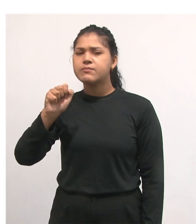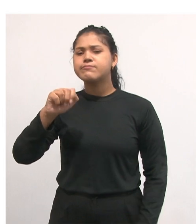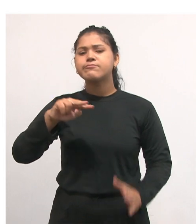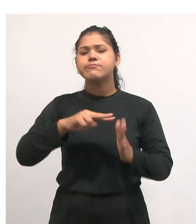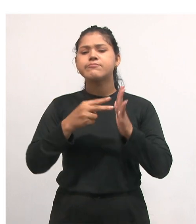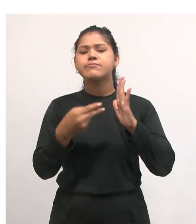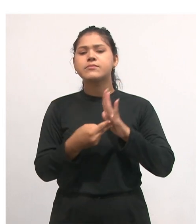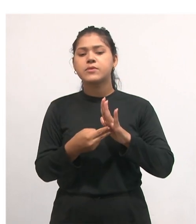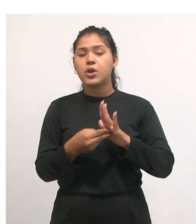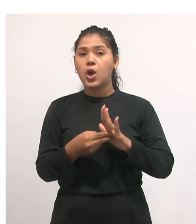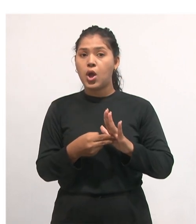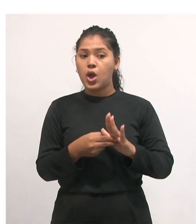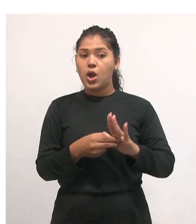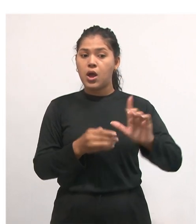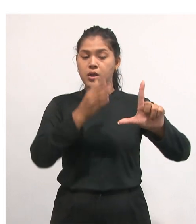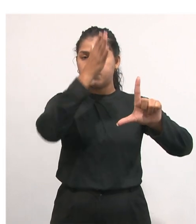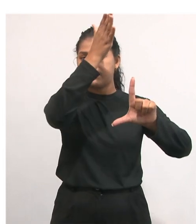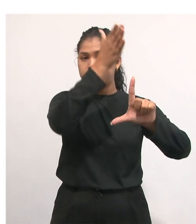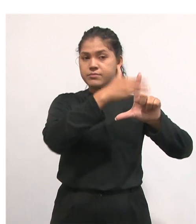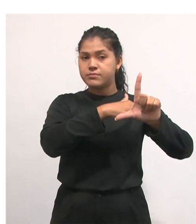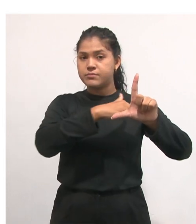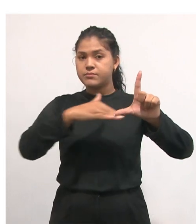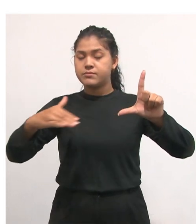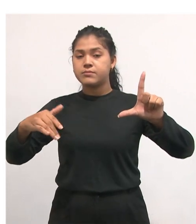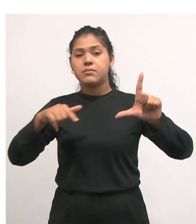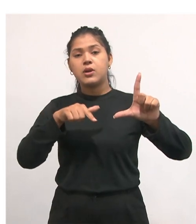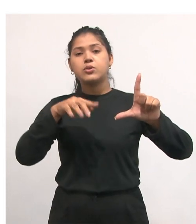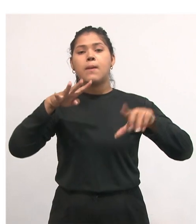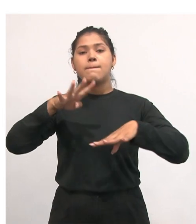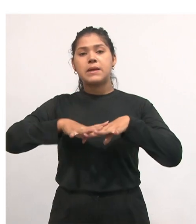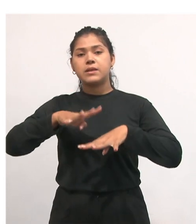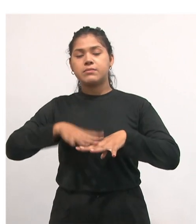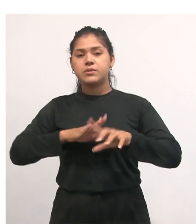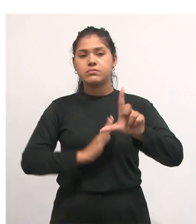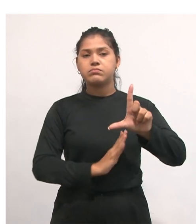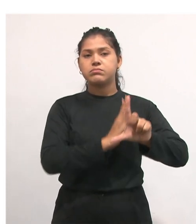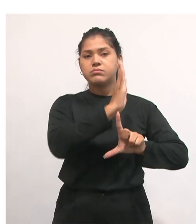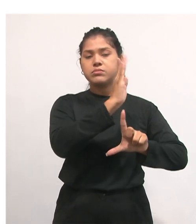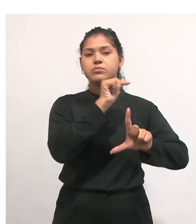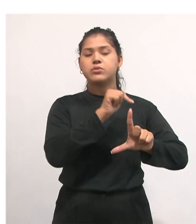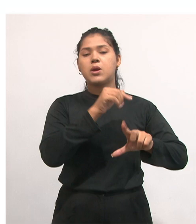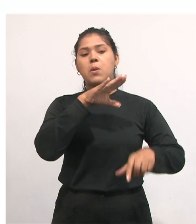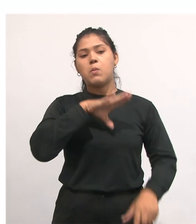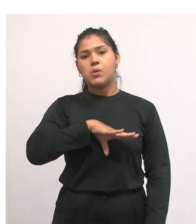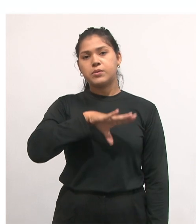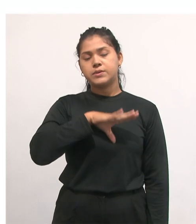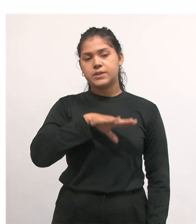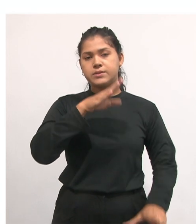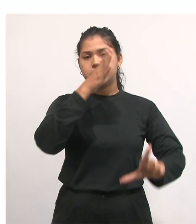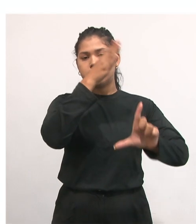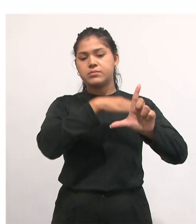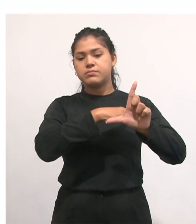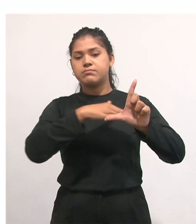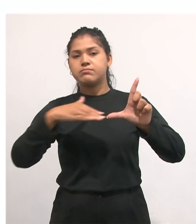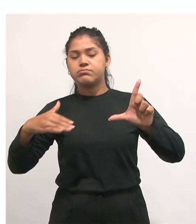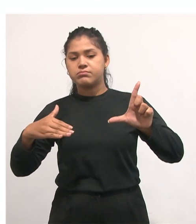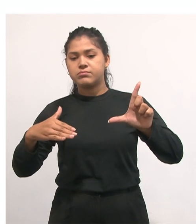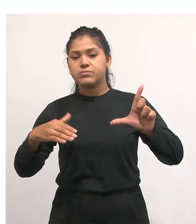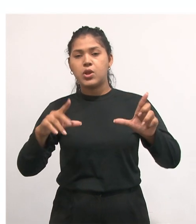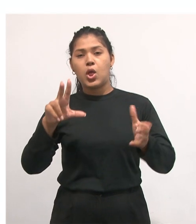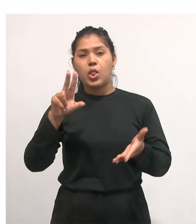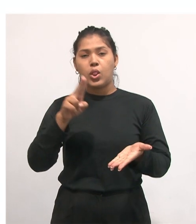aqui, notas de português. Já mudamos aqui de estatística do lado de cá. Ó. Observe que quanto menor a nota,